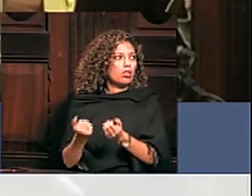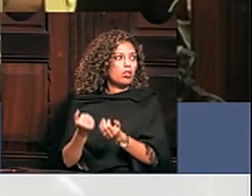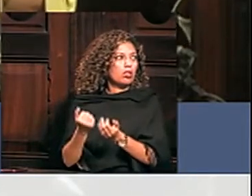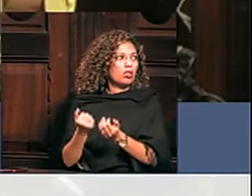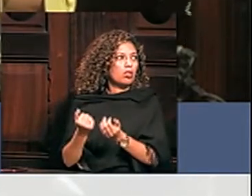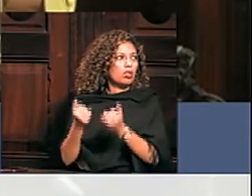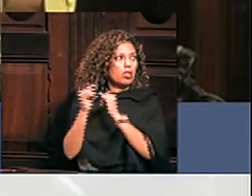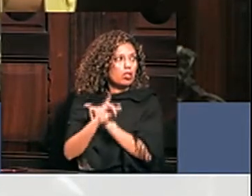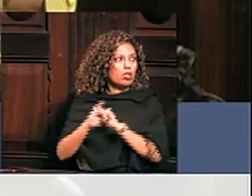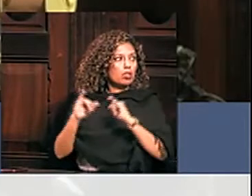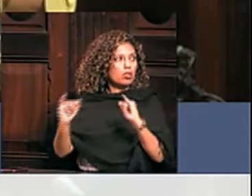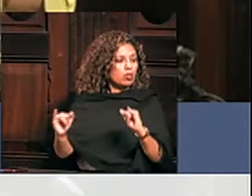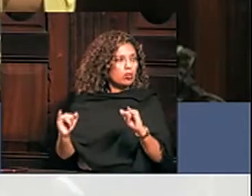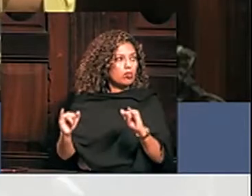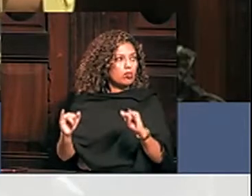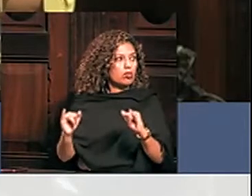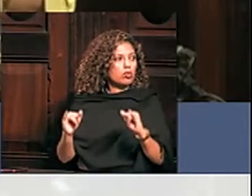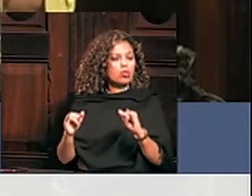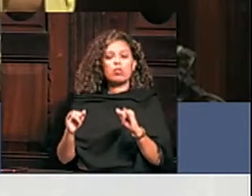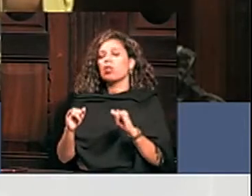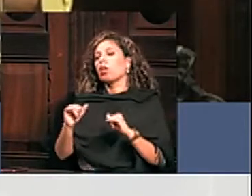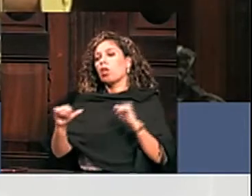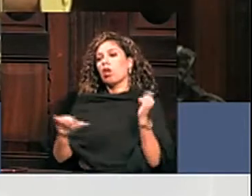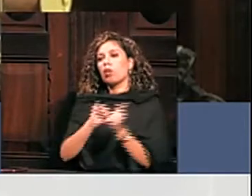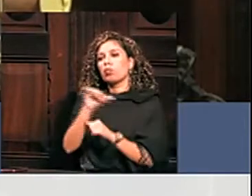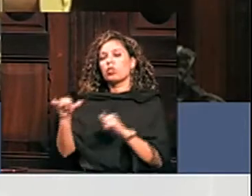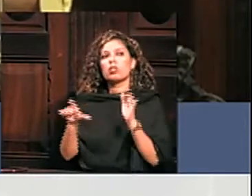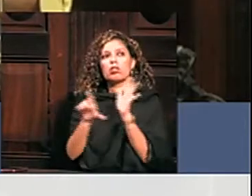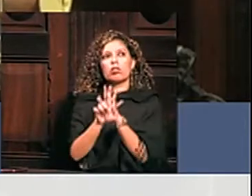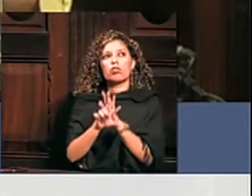toque. Anuncio em tramitação ordinária, segunda discussão, em redação do vencido, projeto de lei